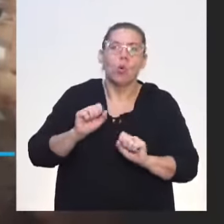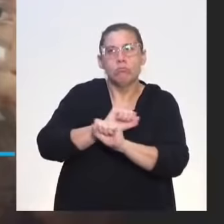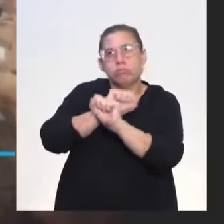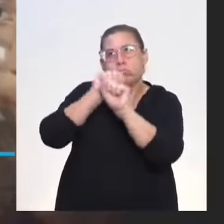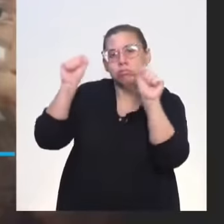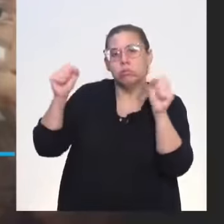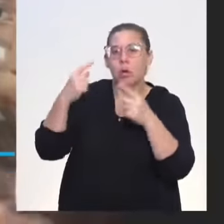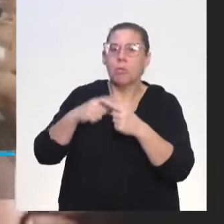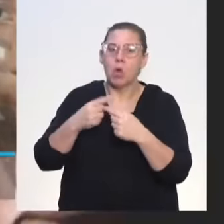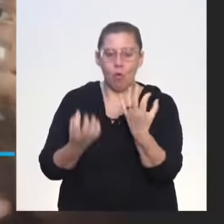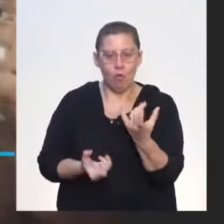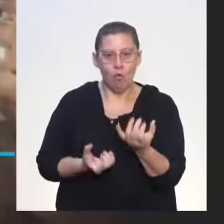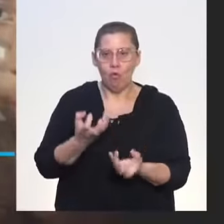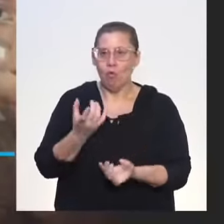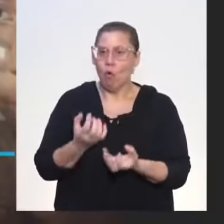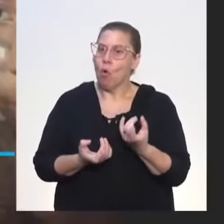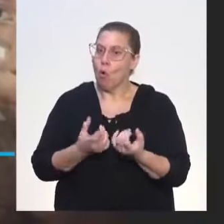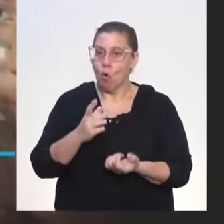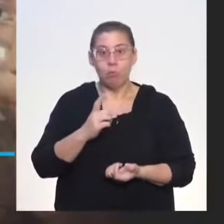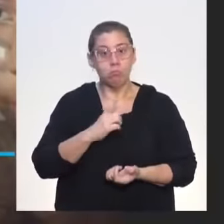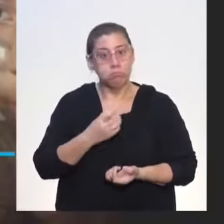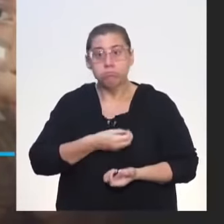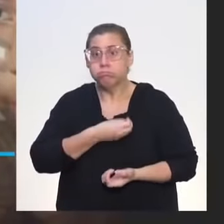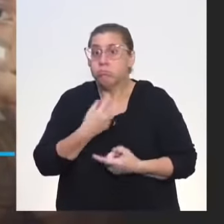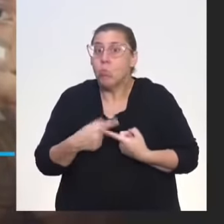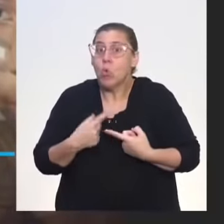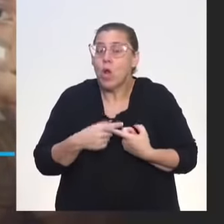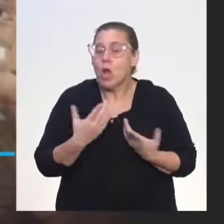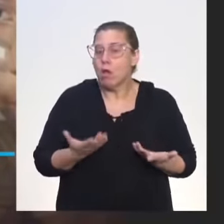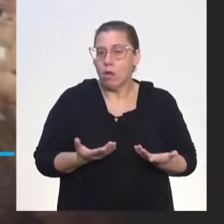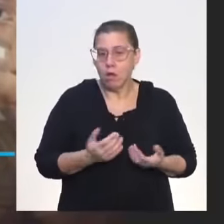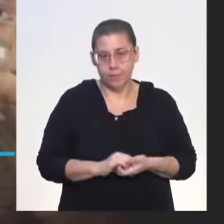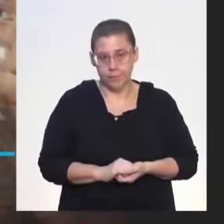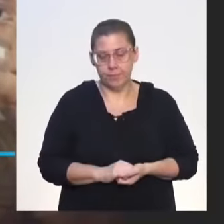o fogo passou a existir, né?